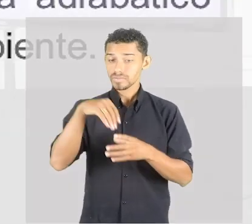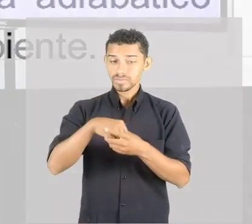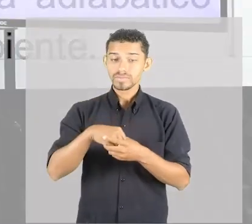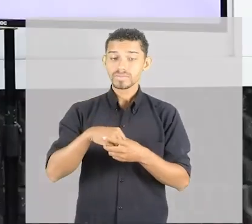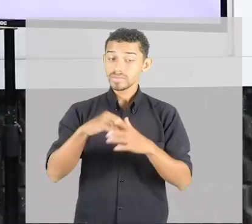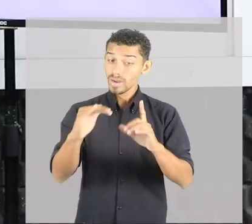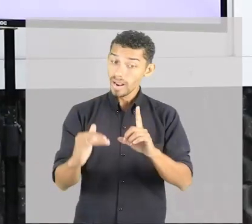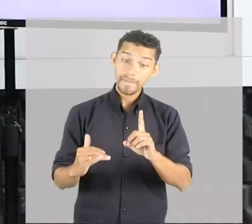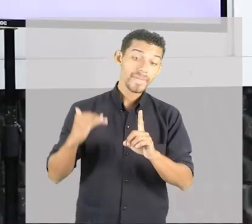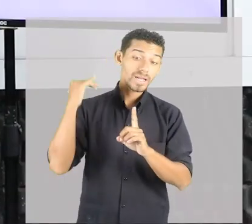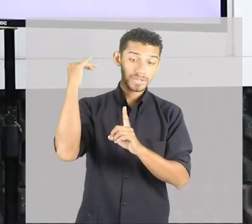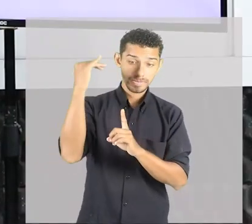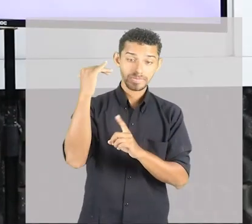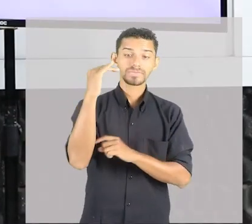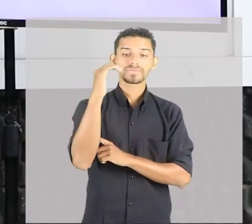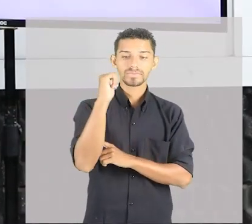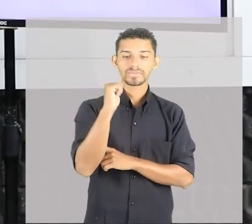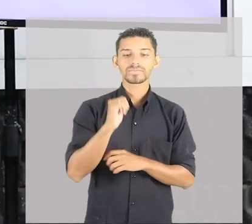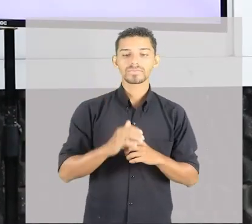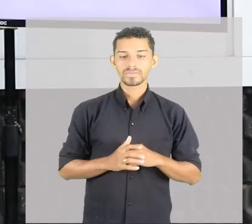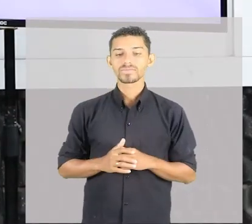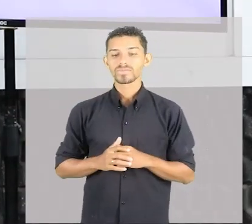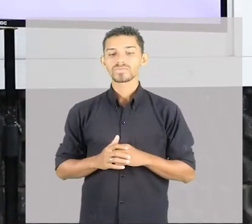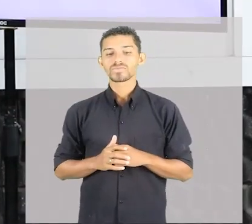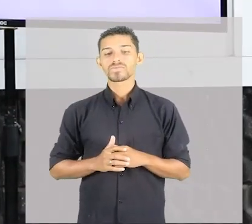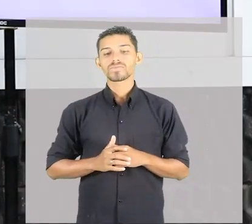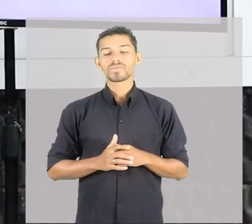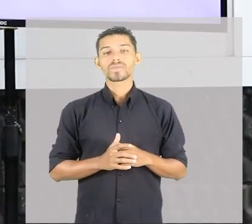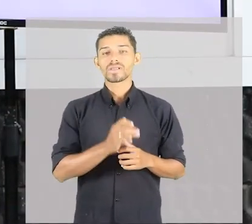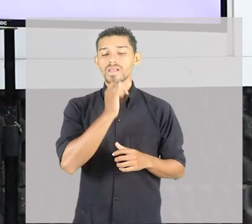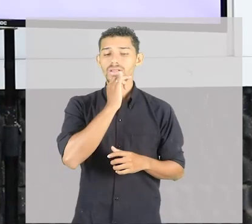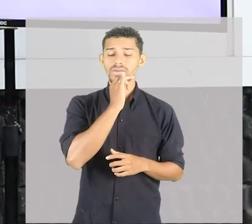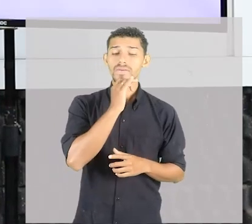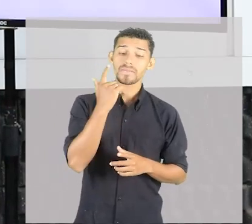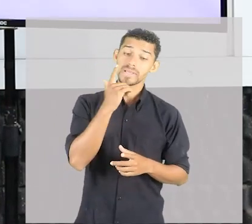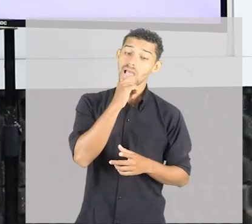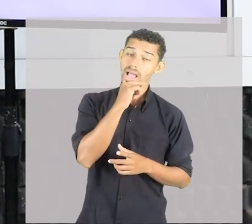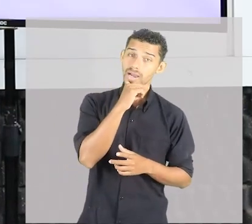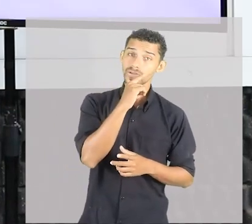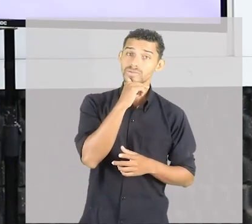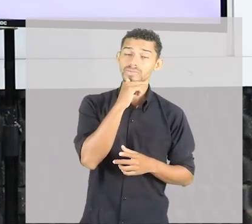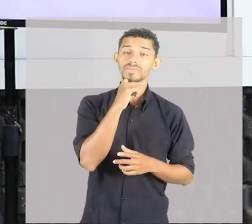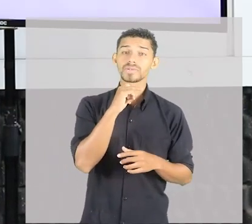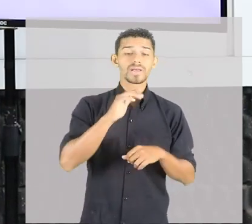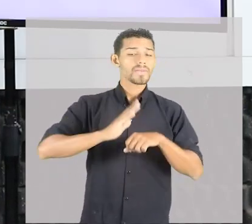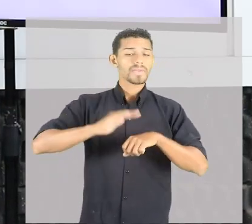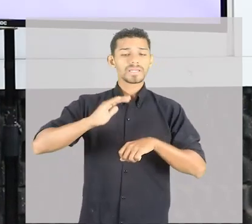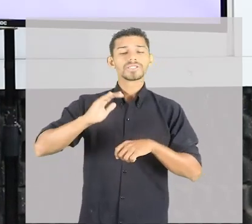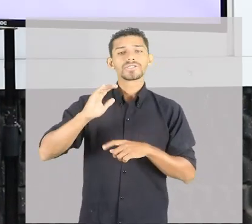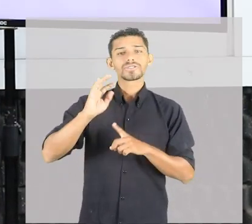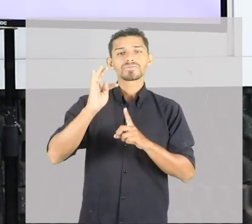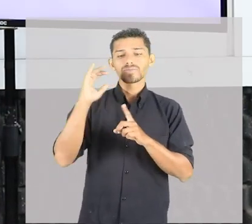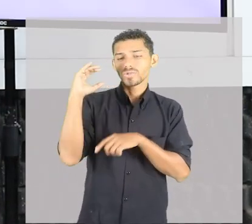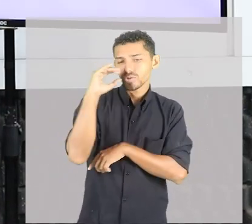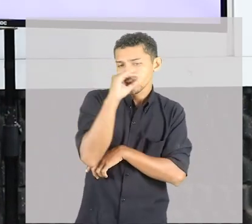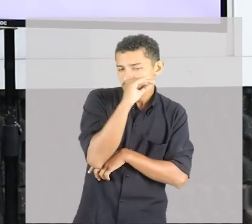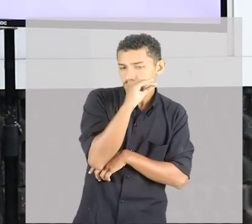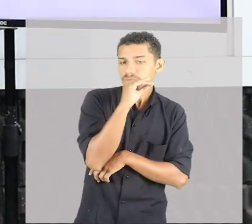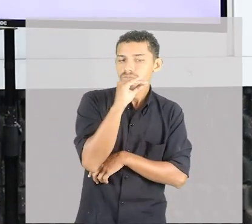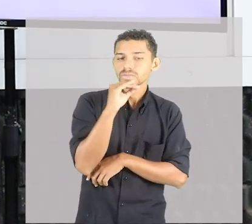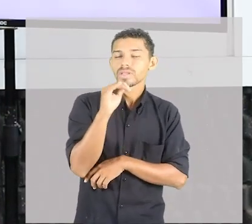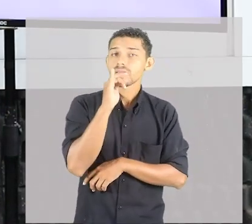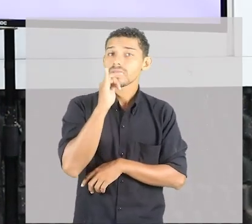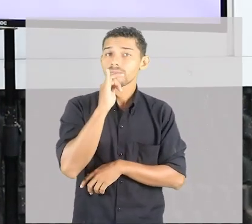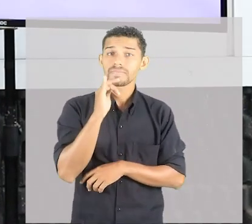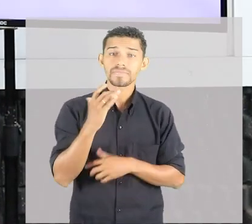valores maiores que a pressão atmosférica isso vai fazer com que a água ela fique mais quente porque quando eu fevo numa panela aberta gente por